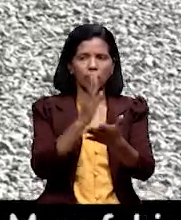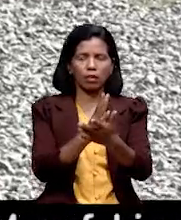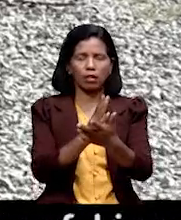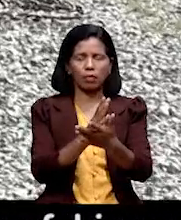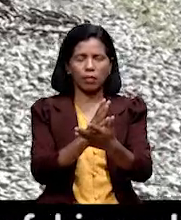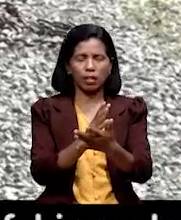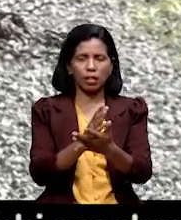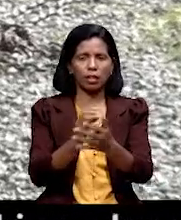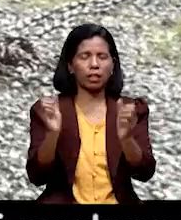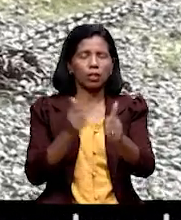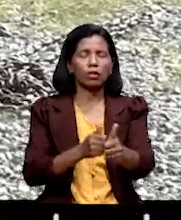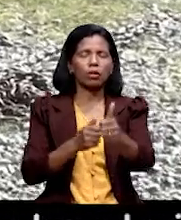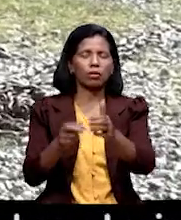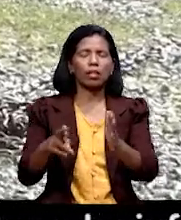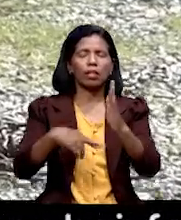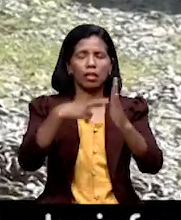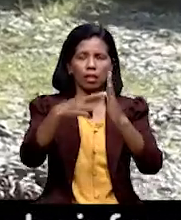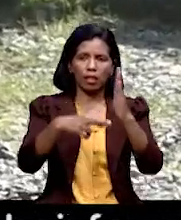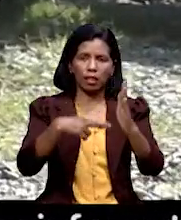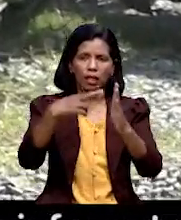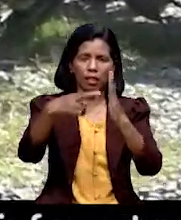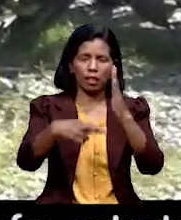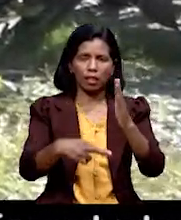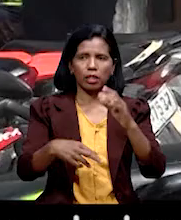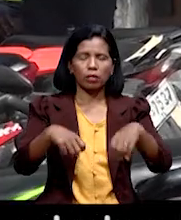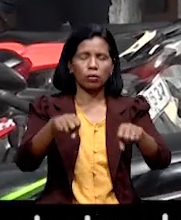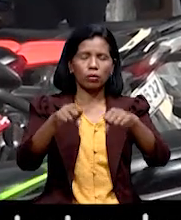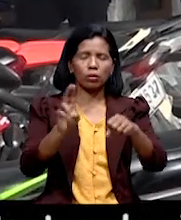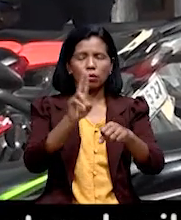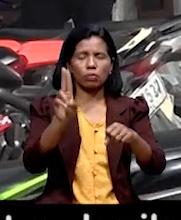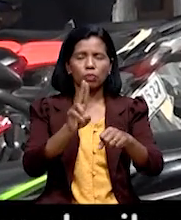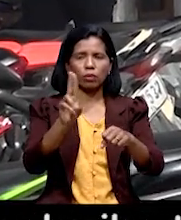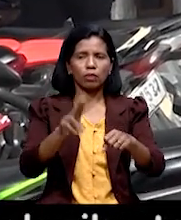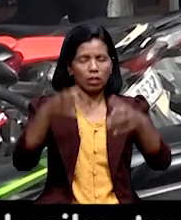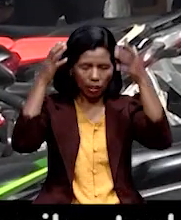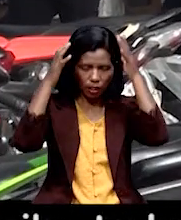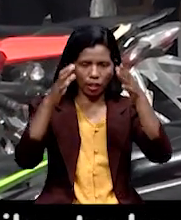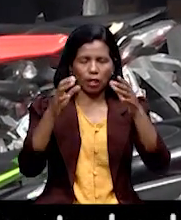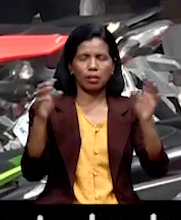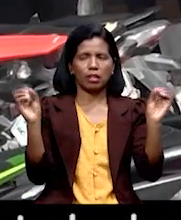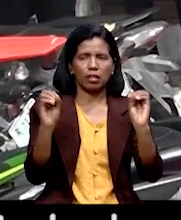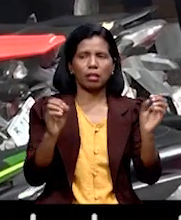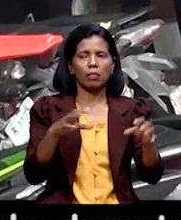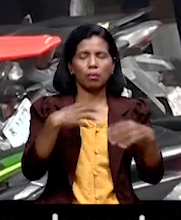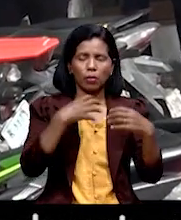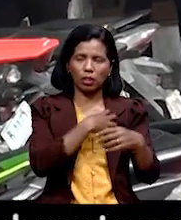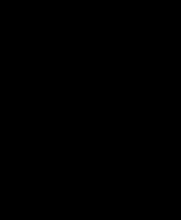zebra cross leten no trotuar leten kondus motorizada la uza kapasitim. Napulan sever Justino Nano Ziamen.